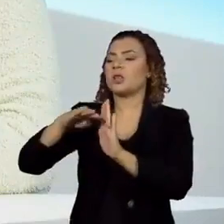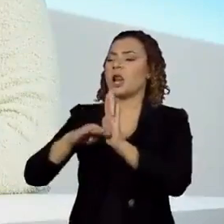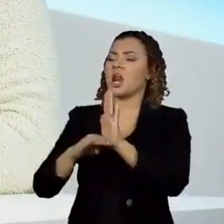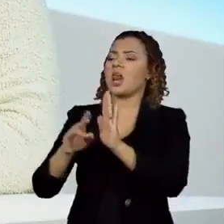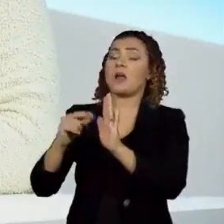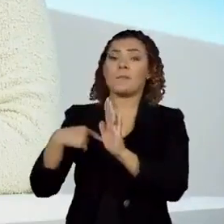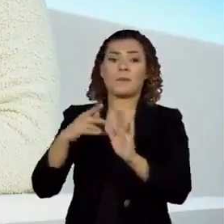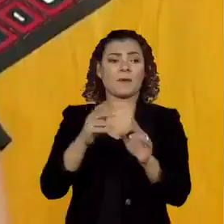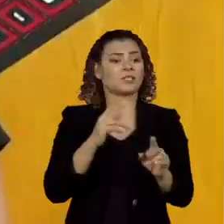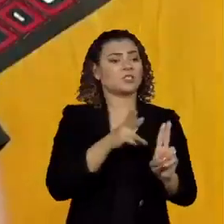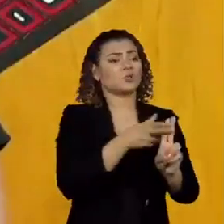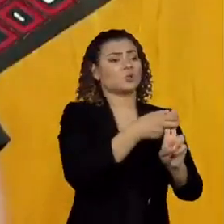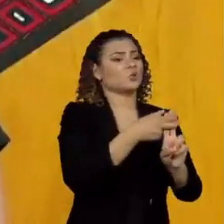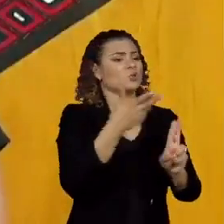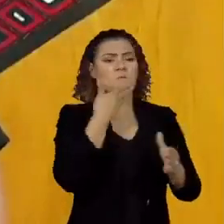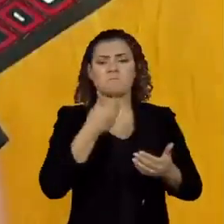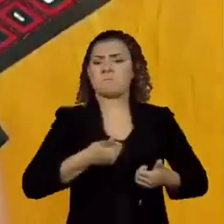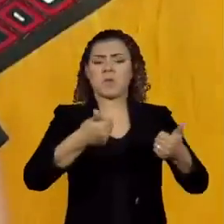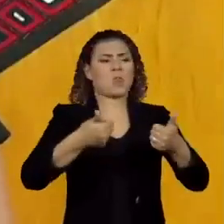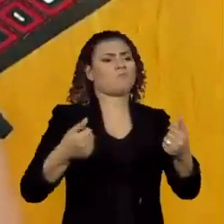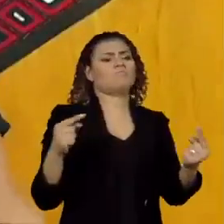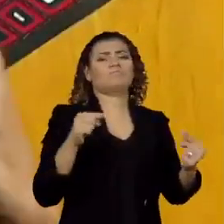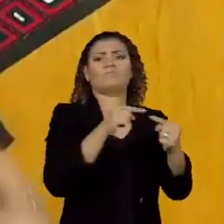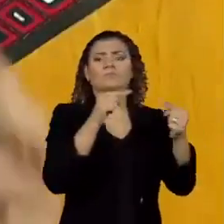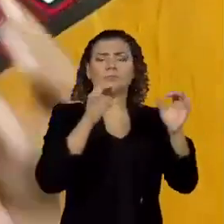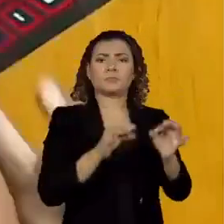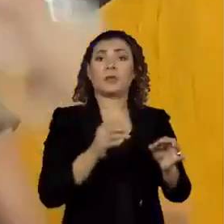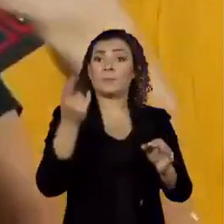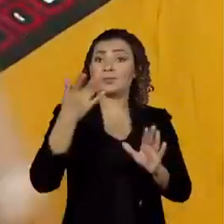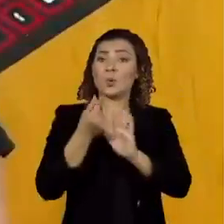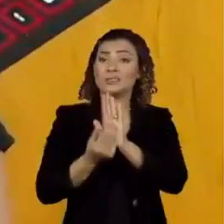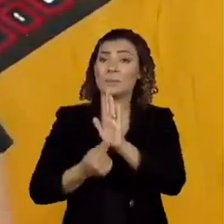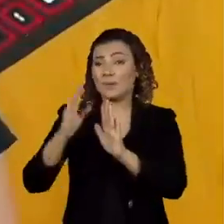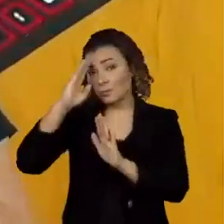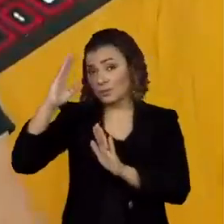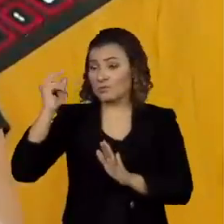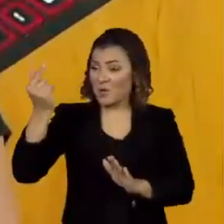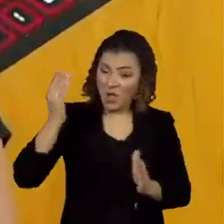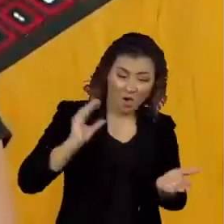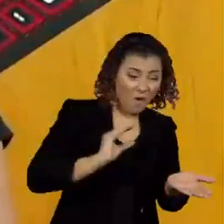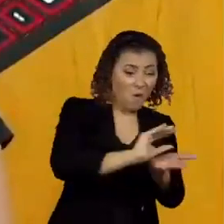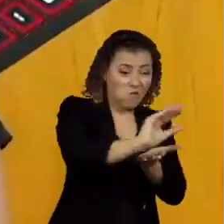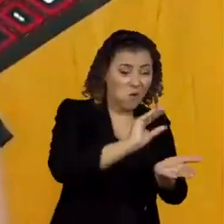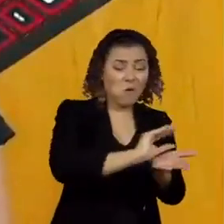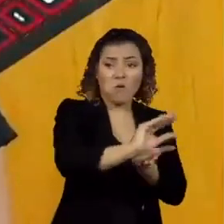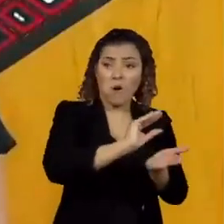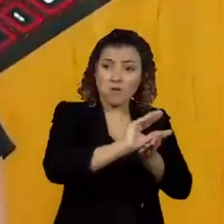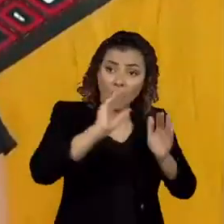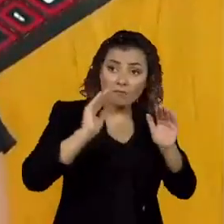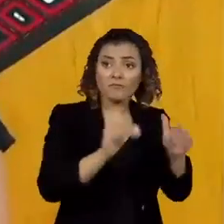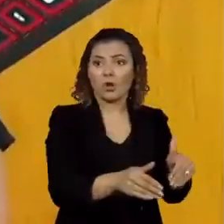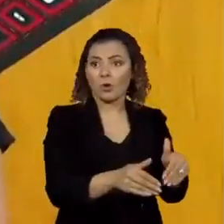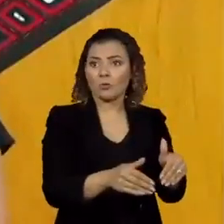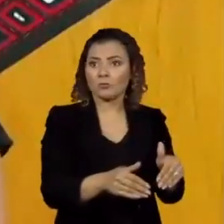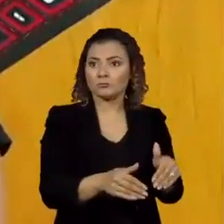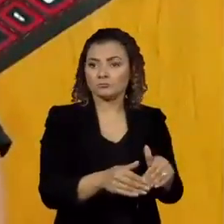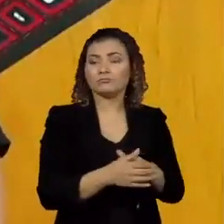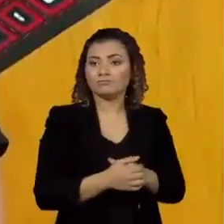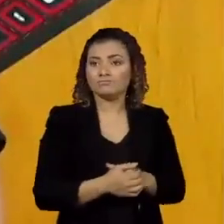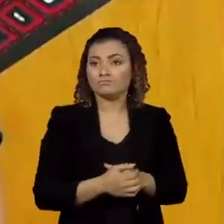sido, ao longo do tempo, o maior orçamento da União, né? É muito recurso nosso investido ali. Ele tem